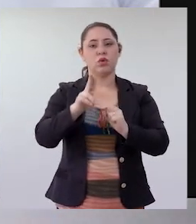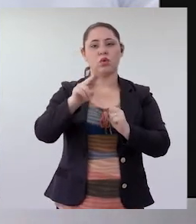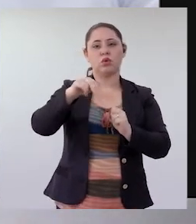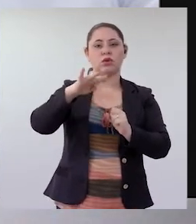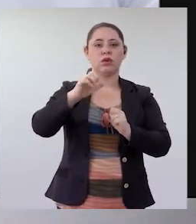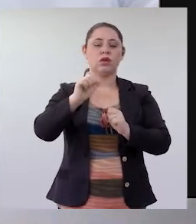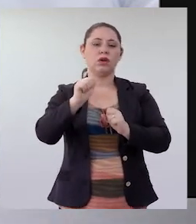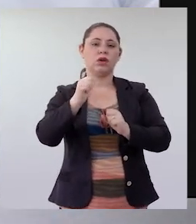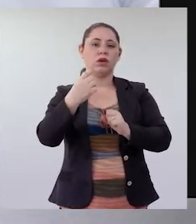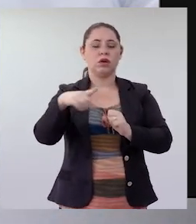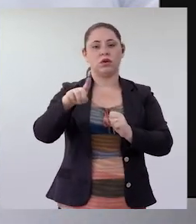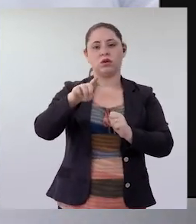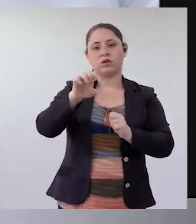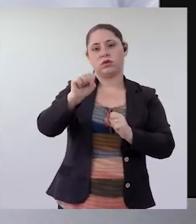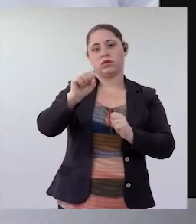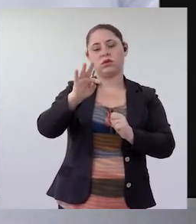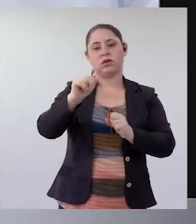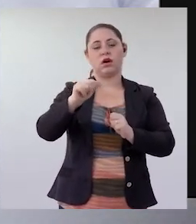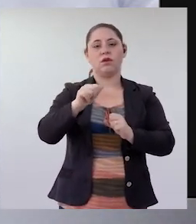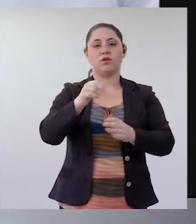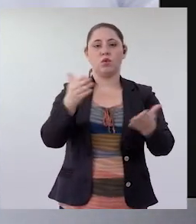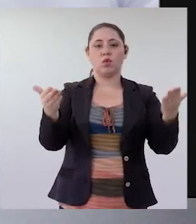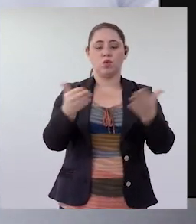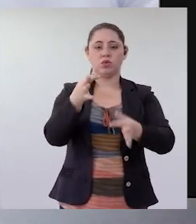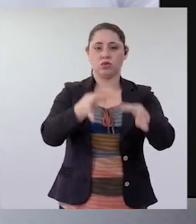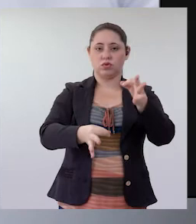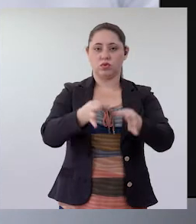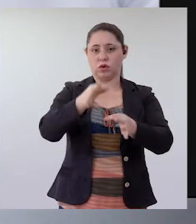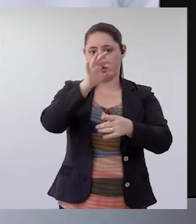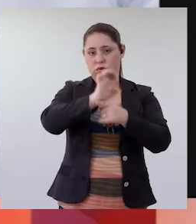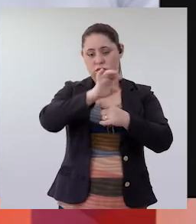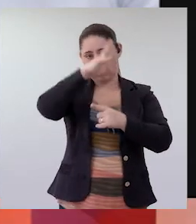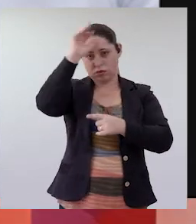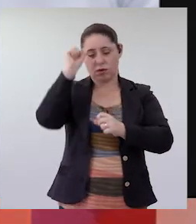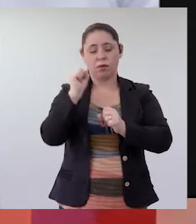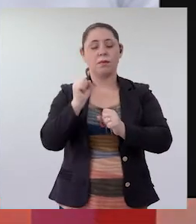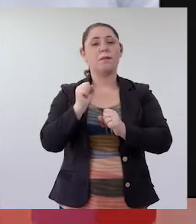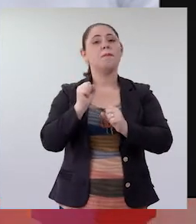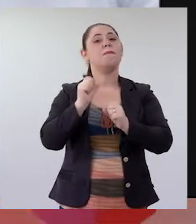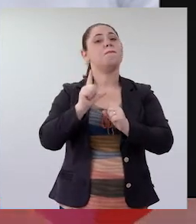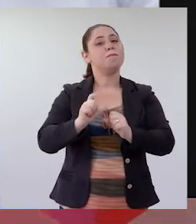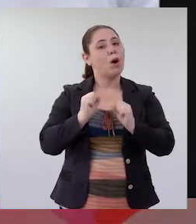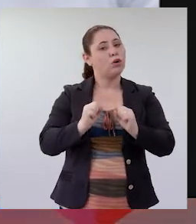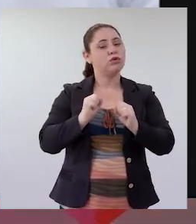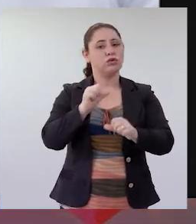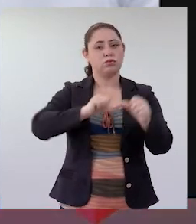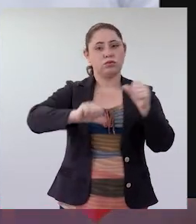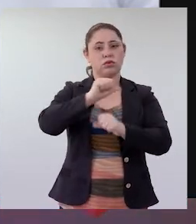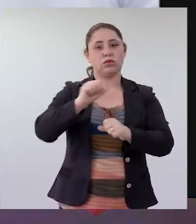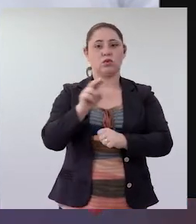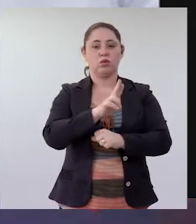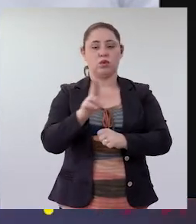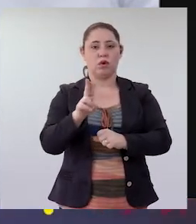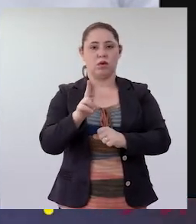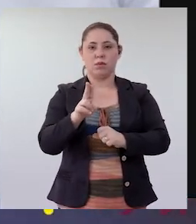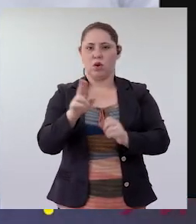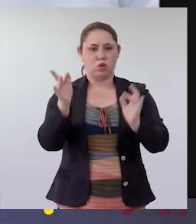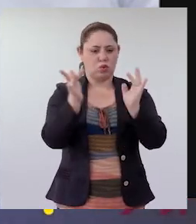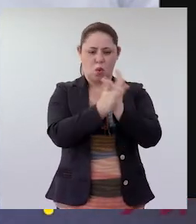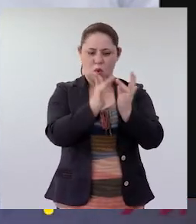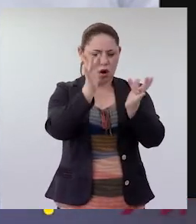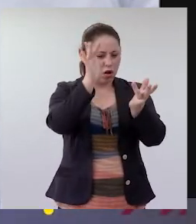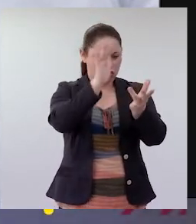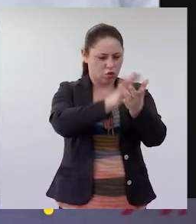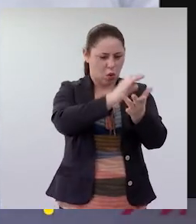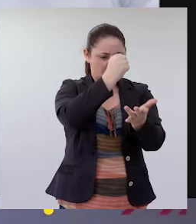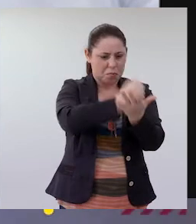união estável, a própria Corregedoria de Justiça aqui de Mato Grosso do Sul permite que na união estável se altere o nome. Então, mesmo não casando, é